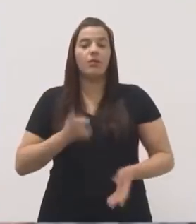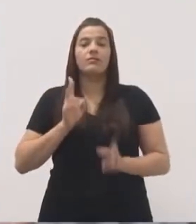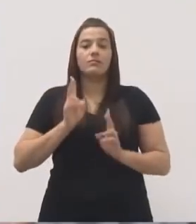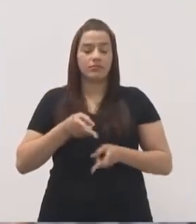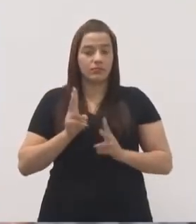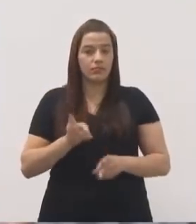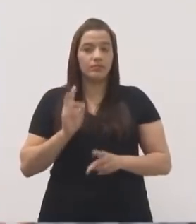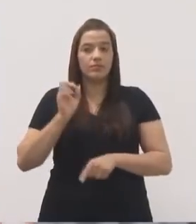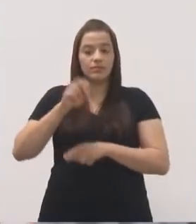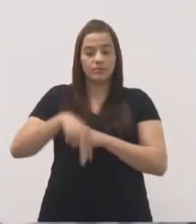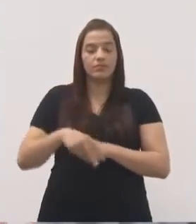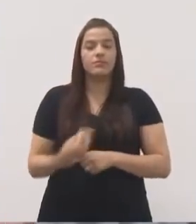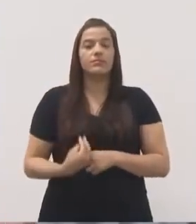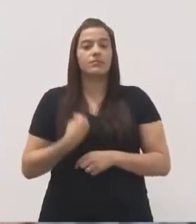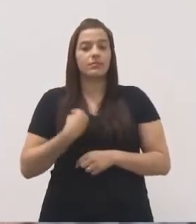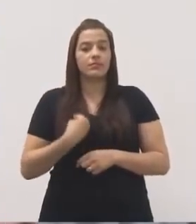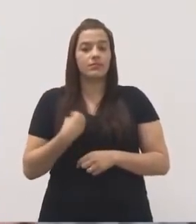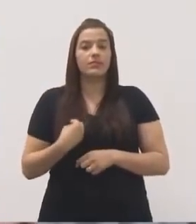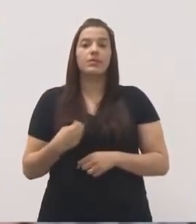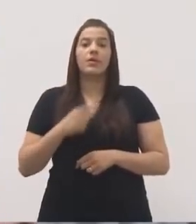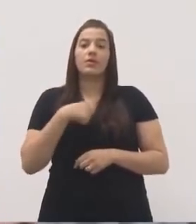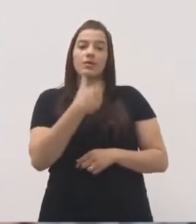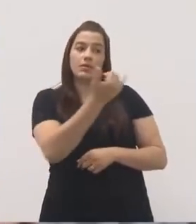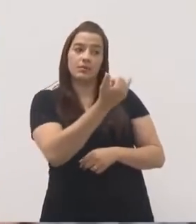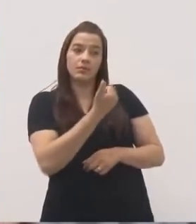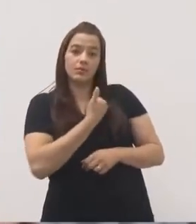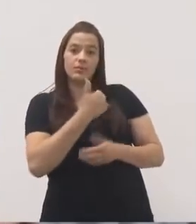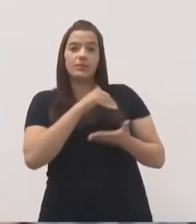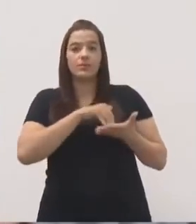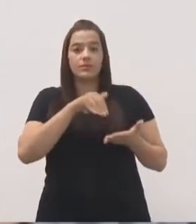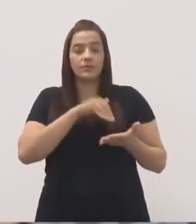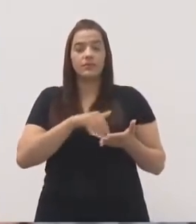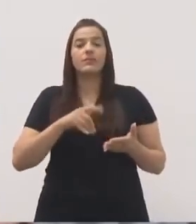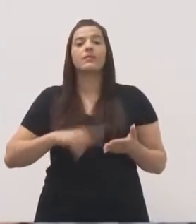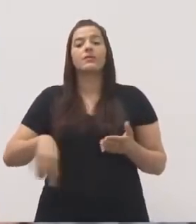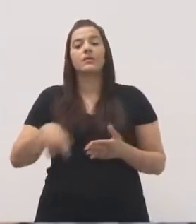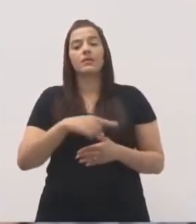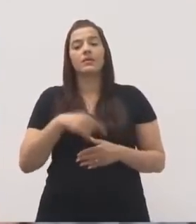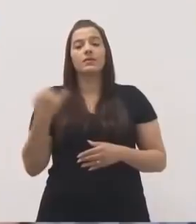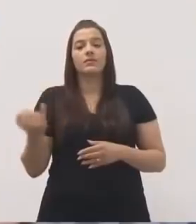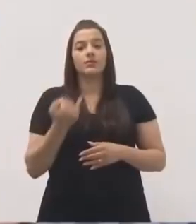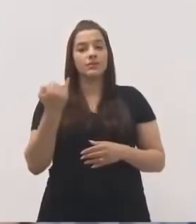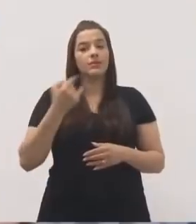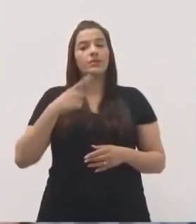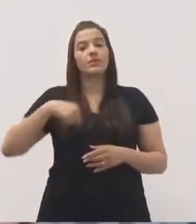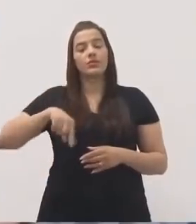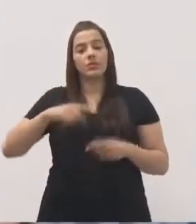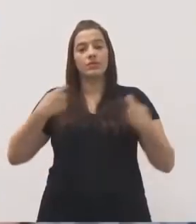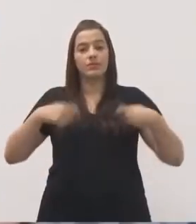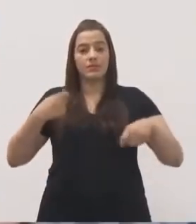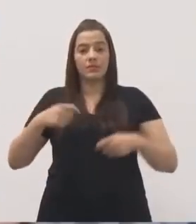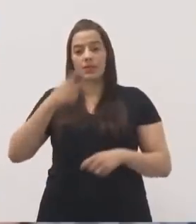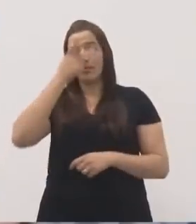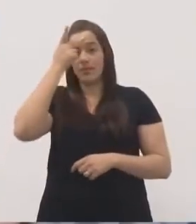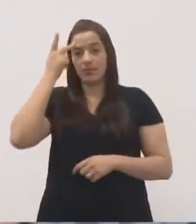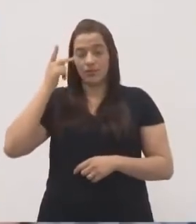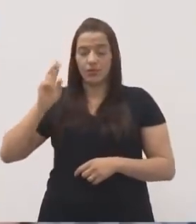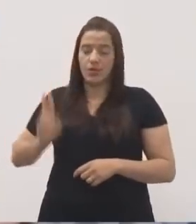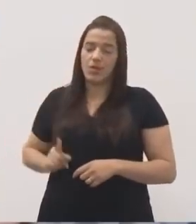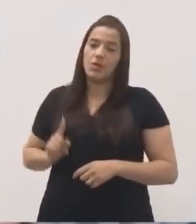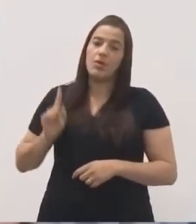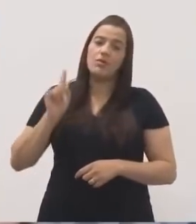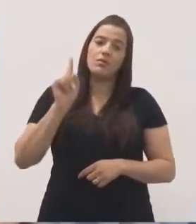na portaria, nas informações que a gente recebeu até hoje, nós temos